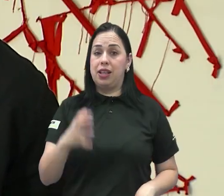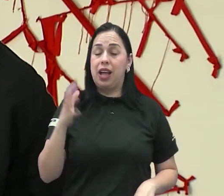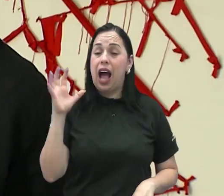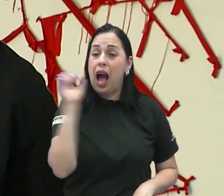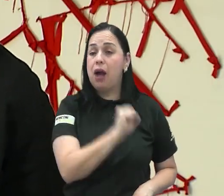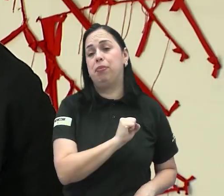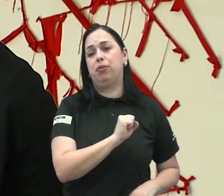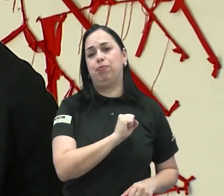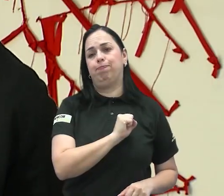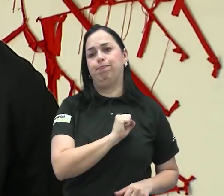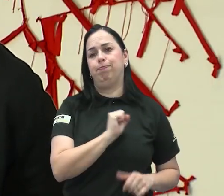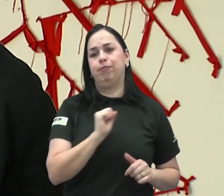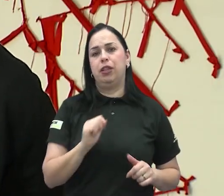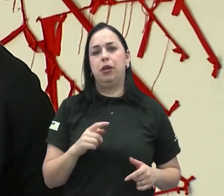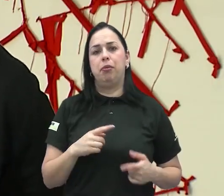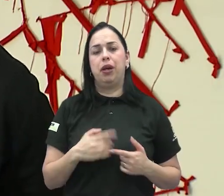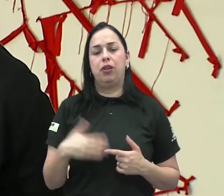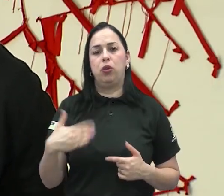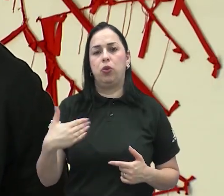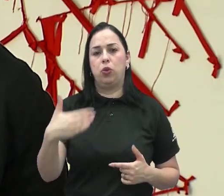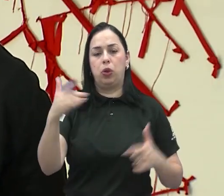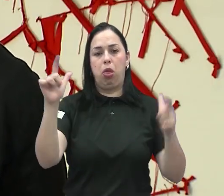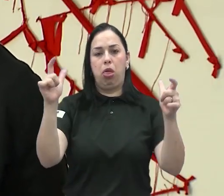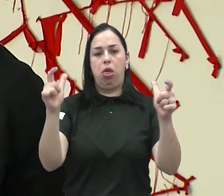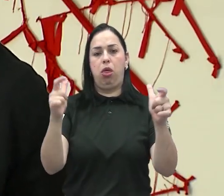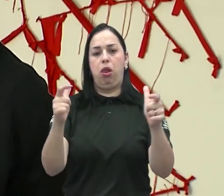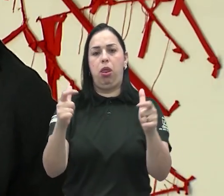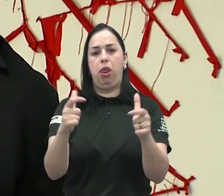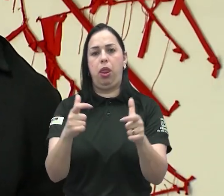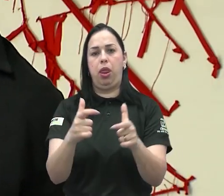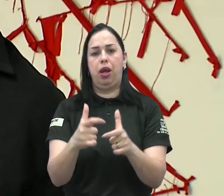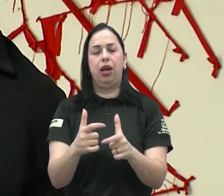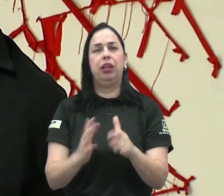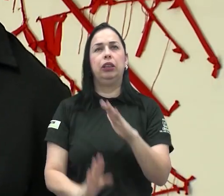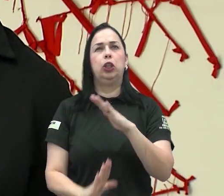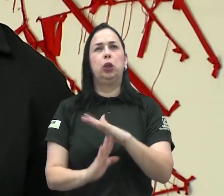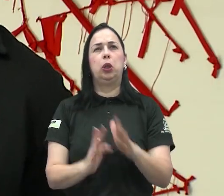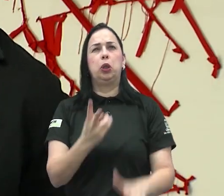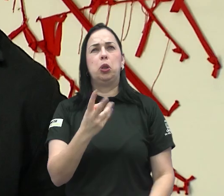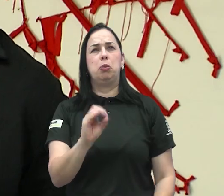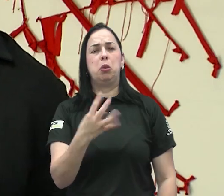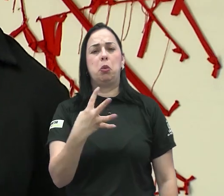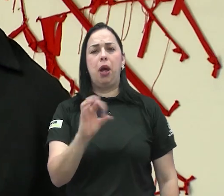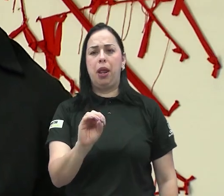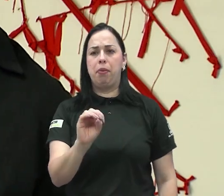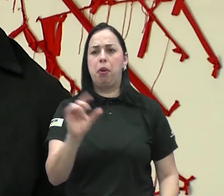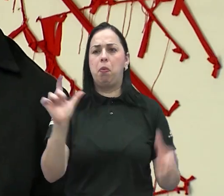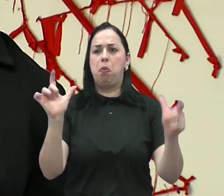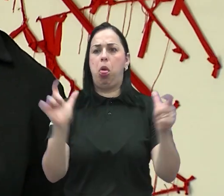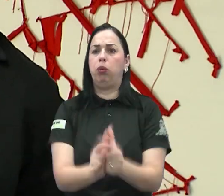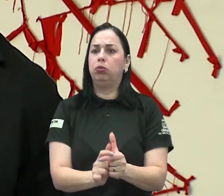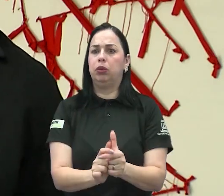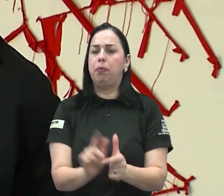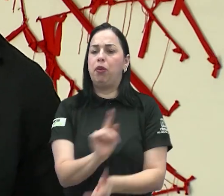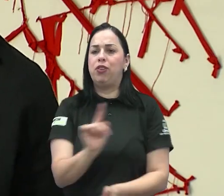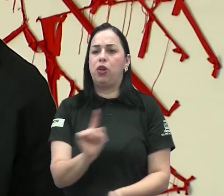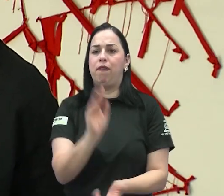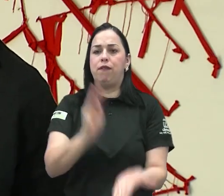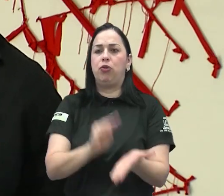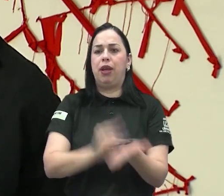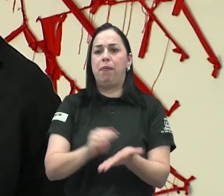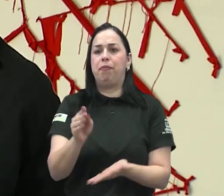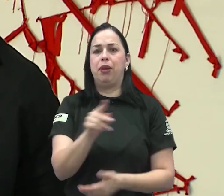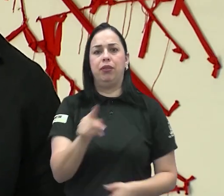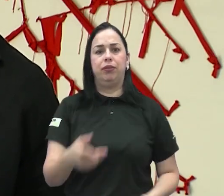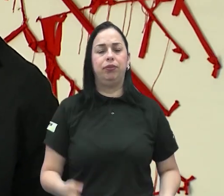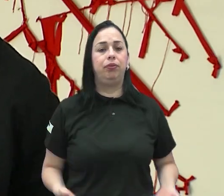ser mais célere, mais rápido, para a gente não ter perigo, como estão falando, em 2040, termos esse apagão,